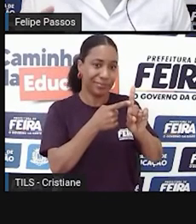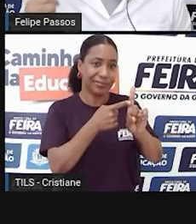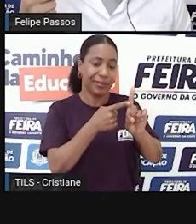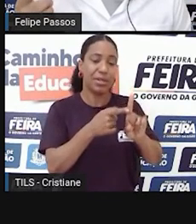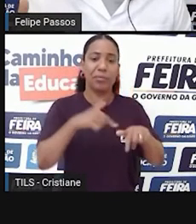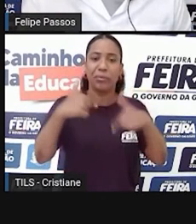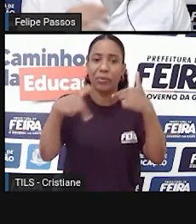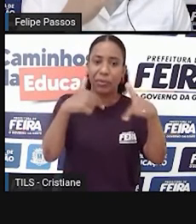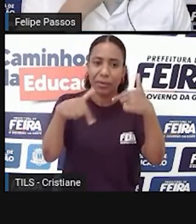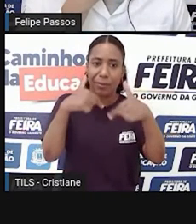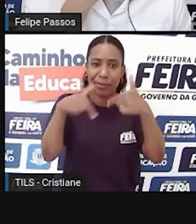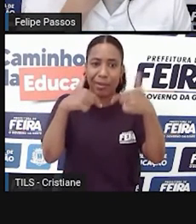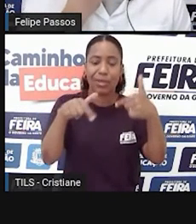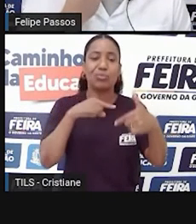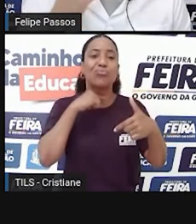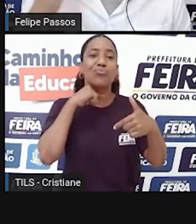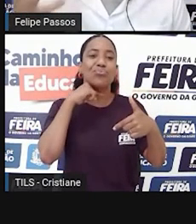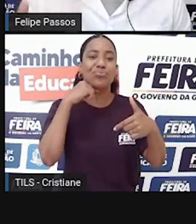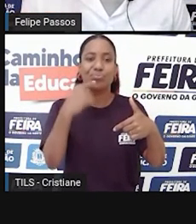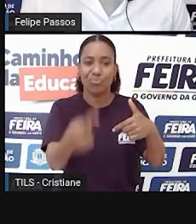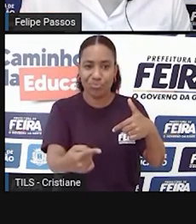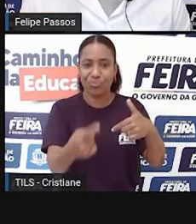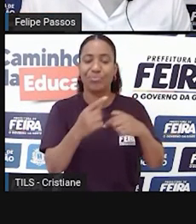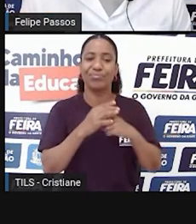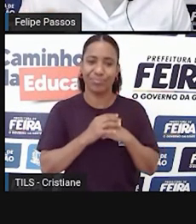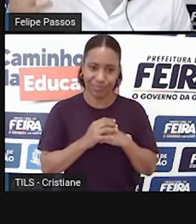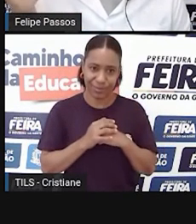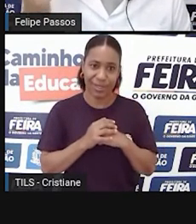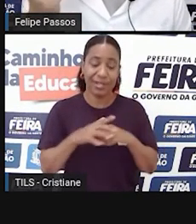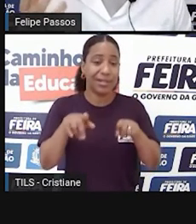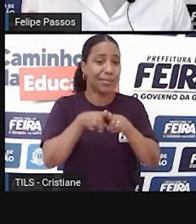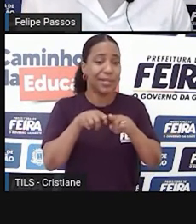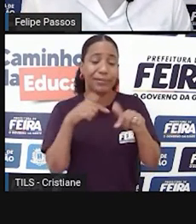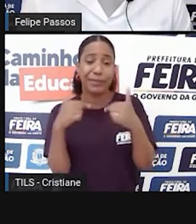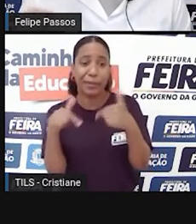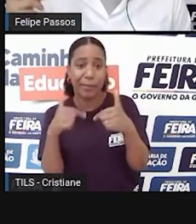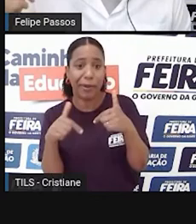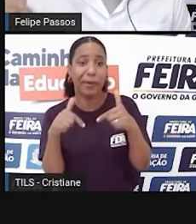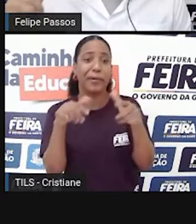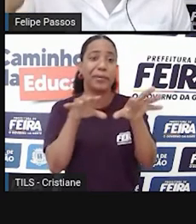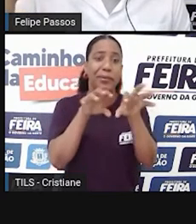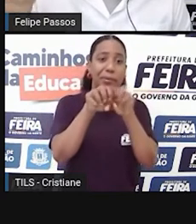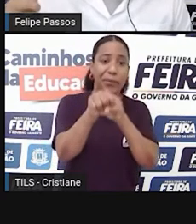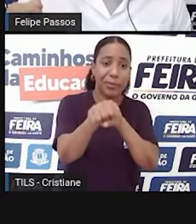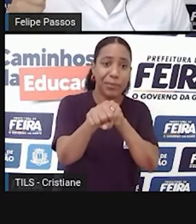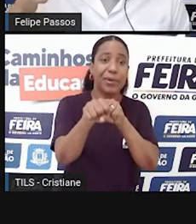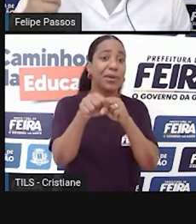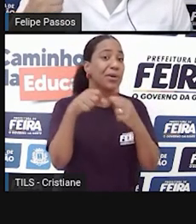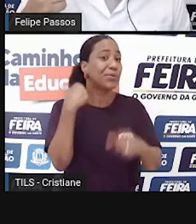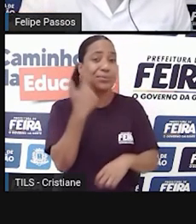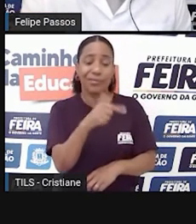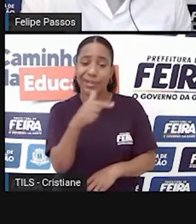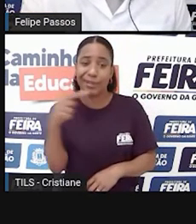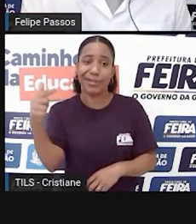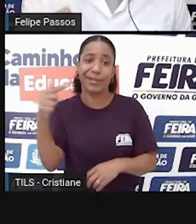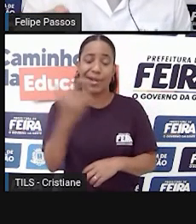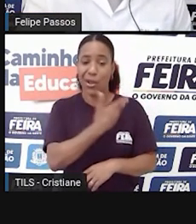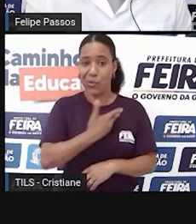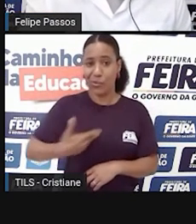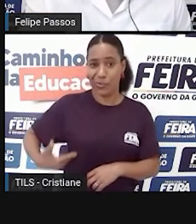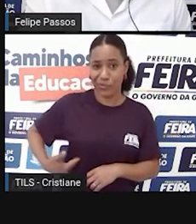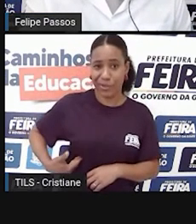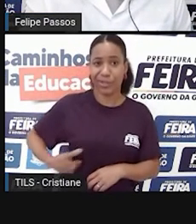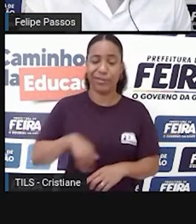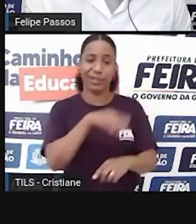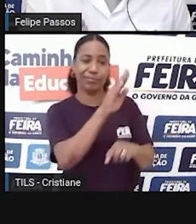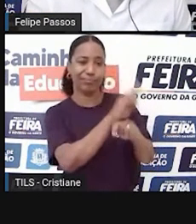um bom emprego, ela não vai conseguir produzir para a sociedade, né, economicamente falando, e o governo ele tem que investir para